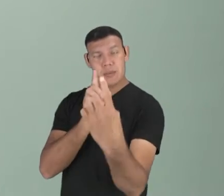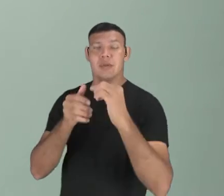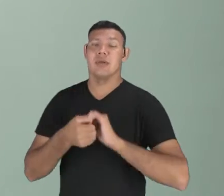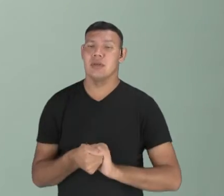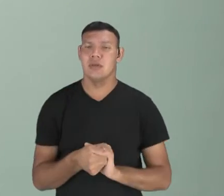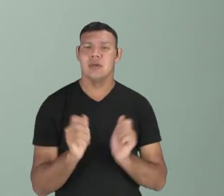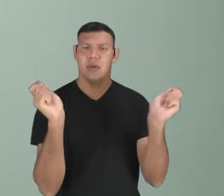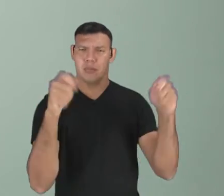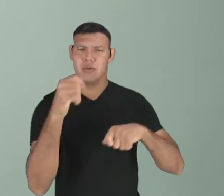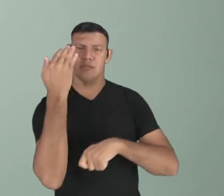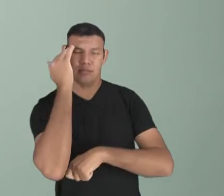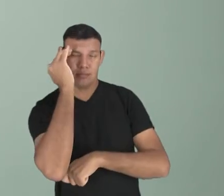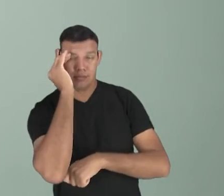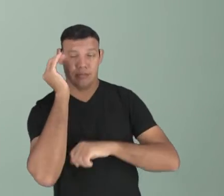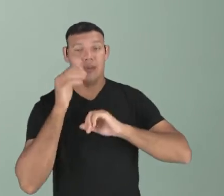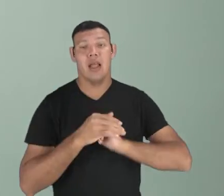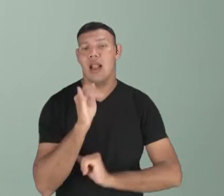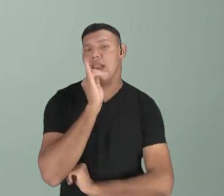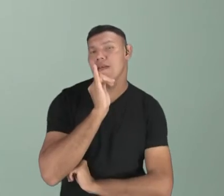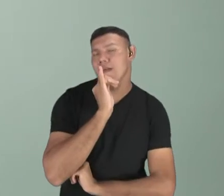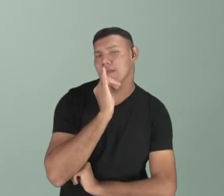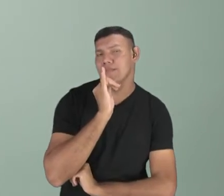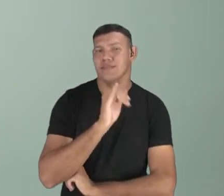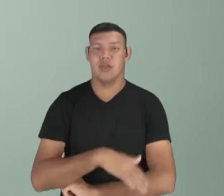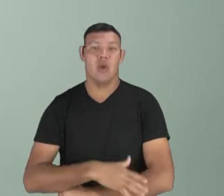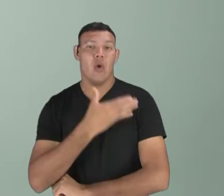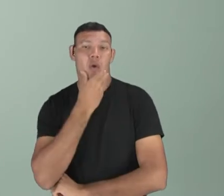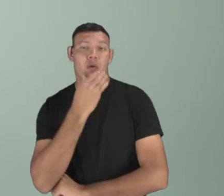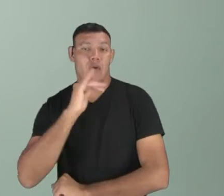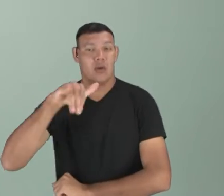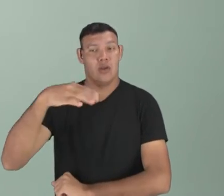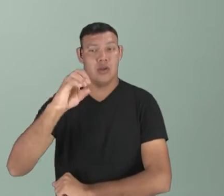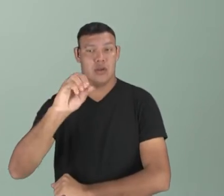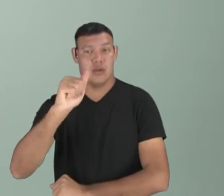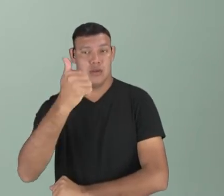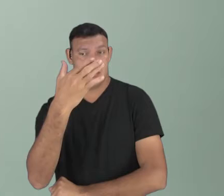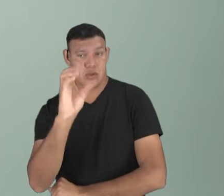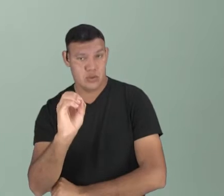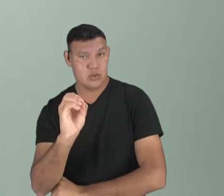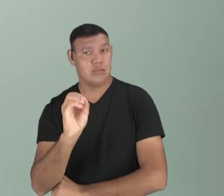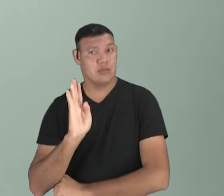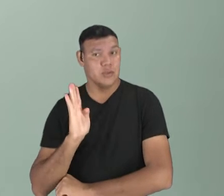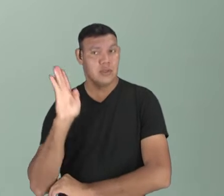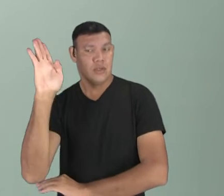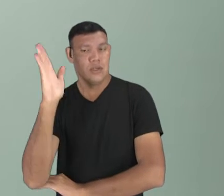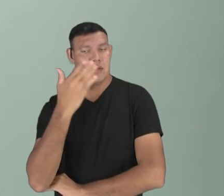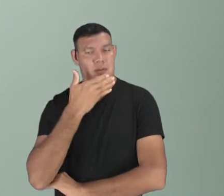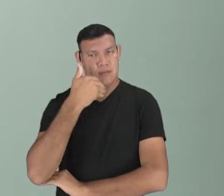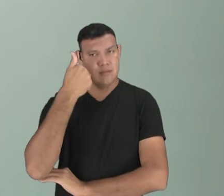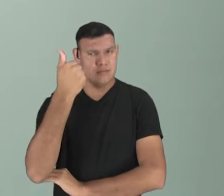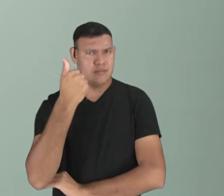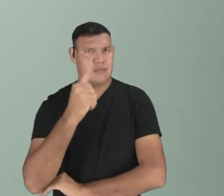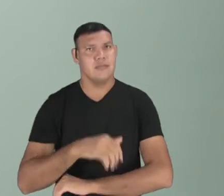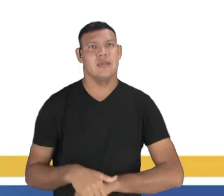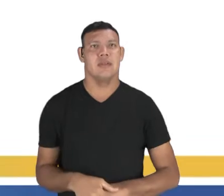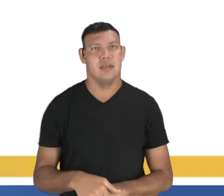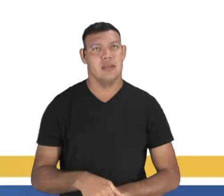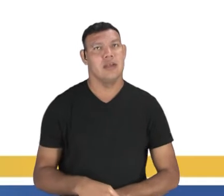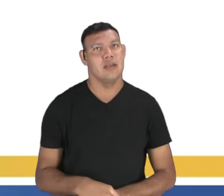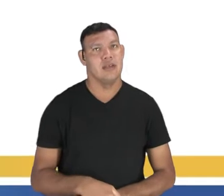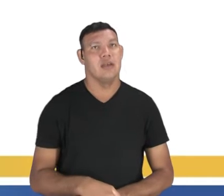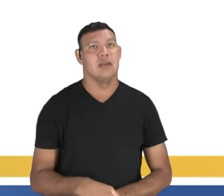possível. Exemplo: João é o melhor candidato. Não só tem